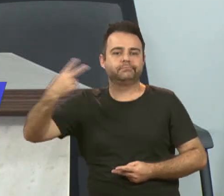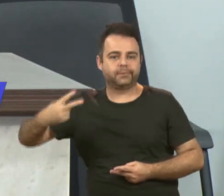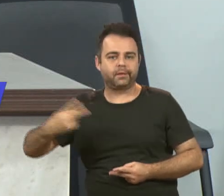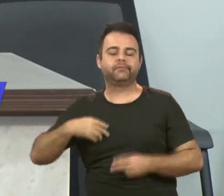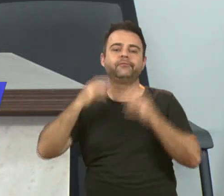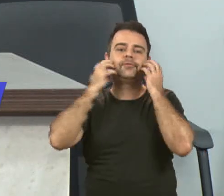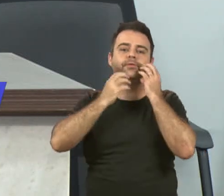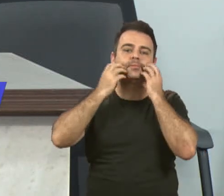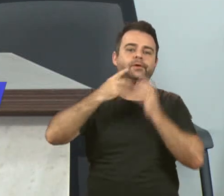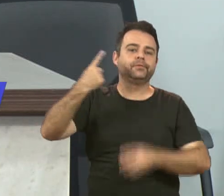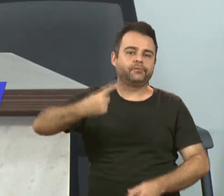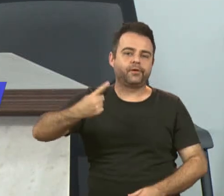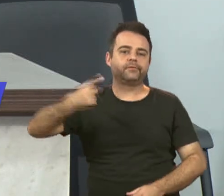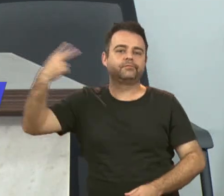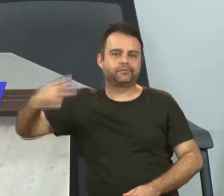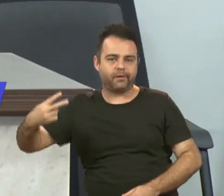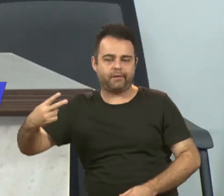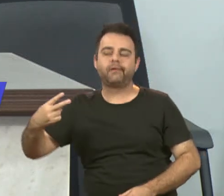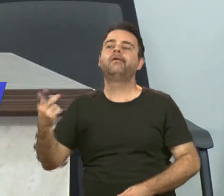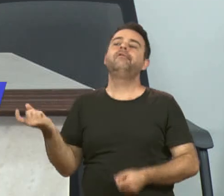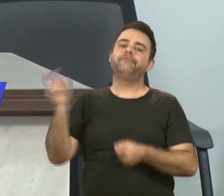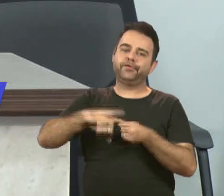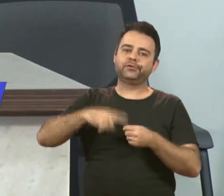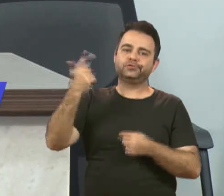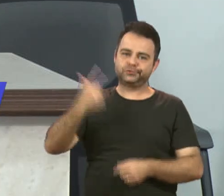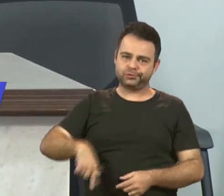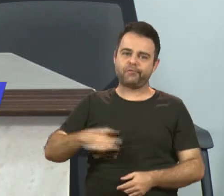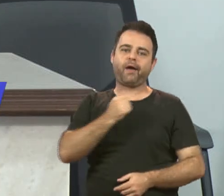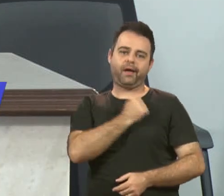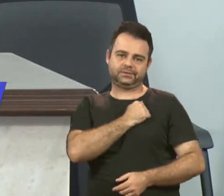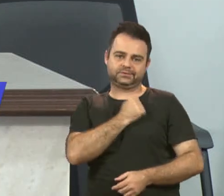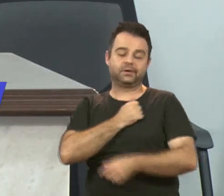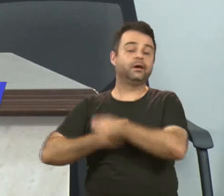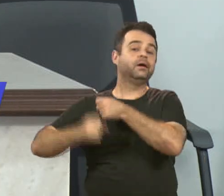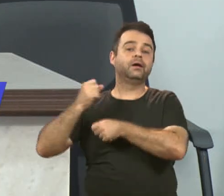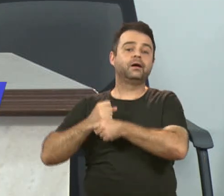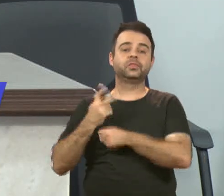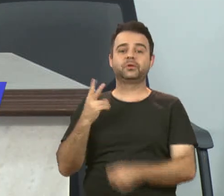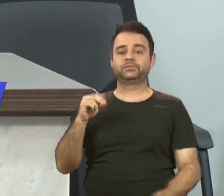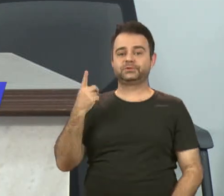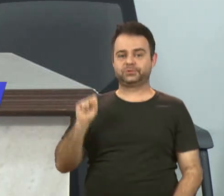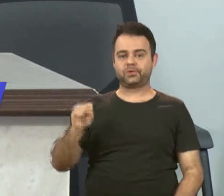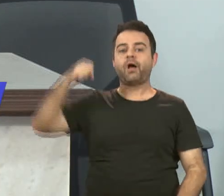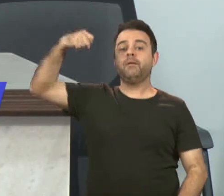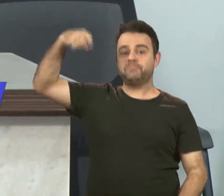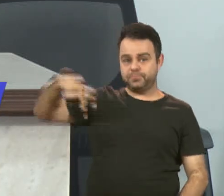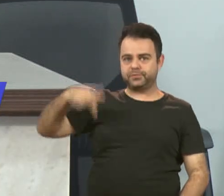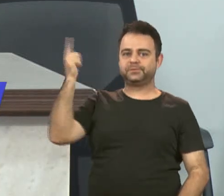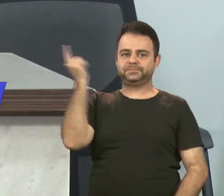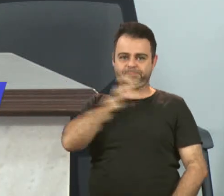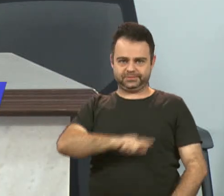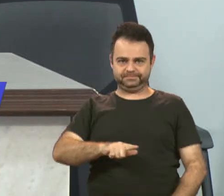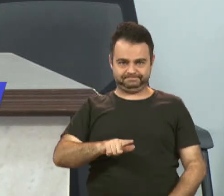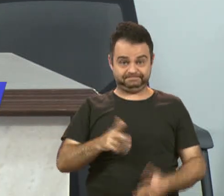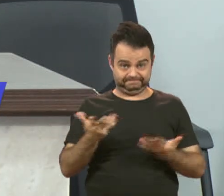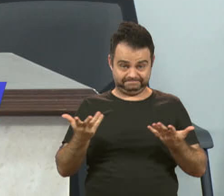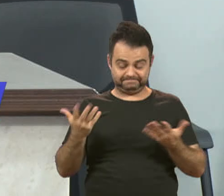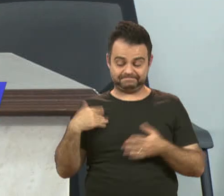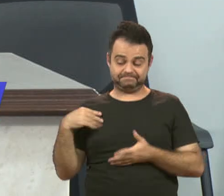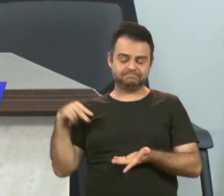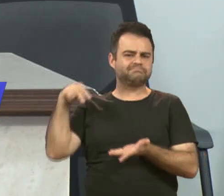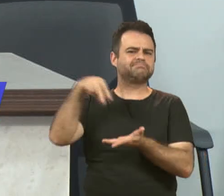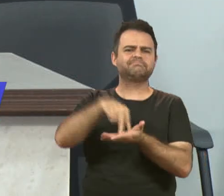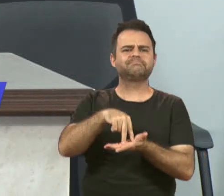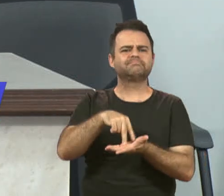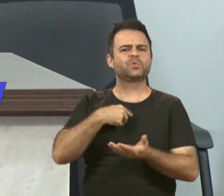2, Edinho Araújo de novo. Me aposentei em 2018. Então, o lugar da minha fala é um lugar de